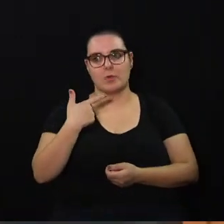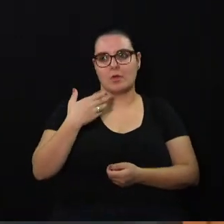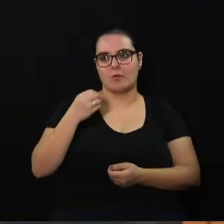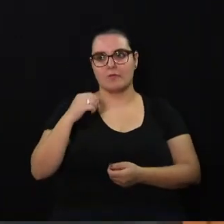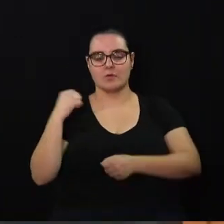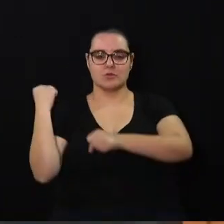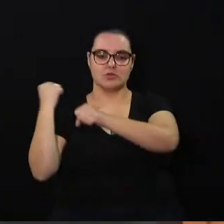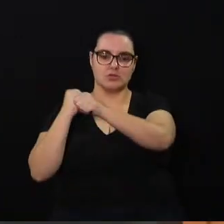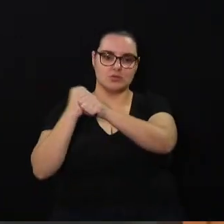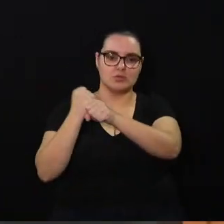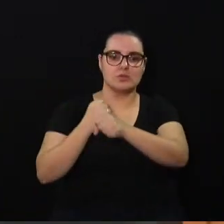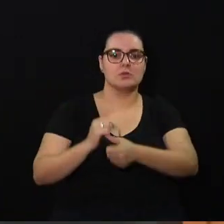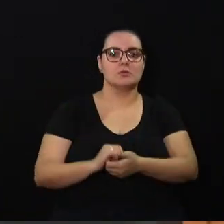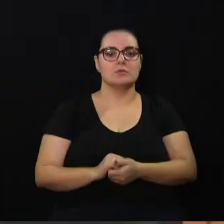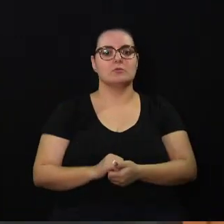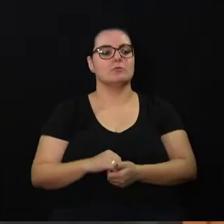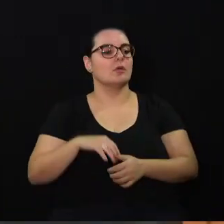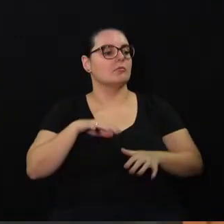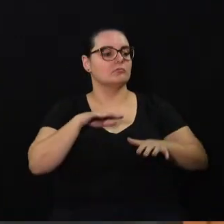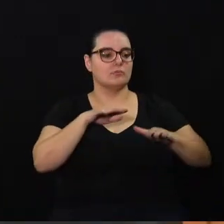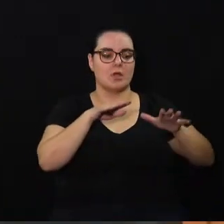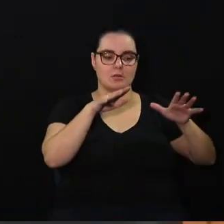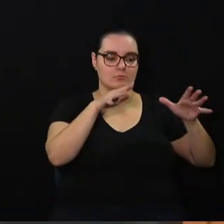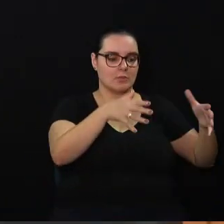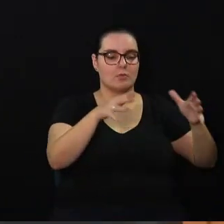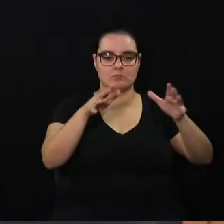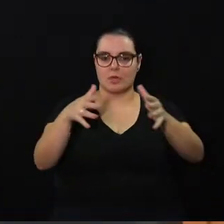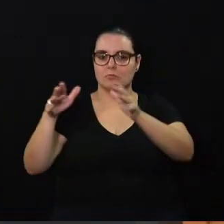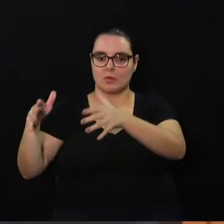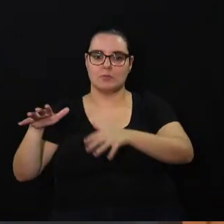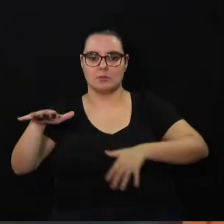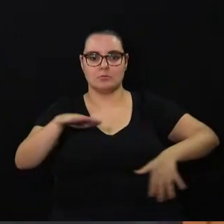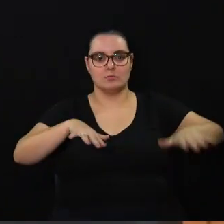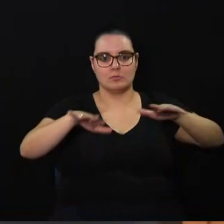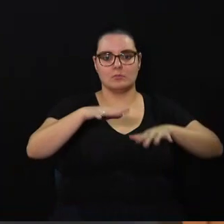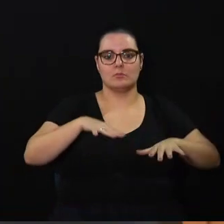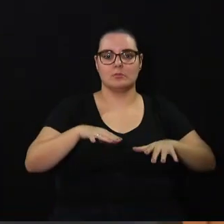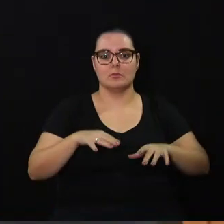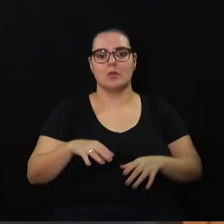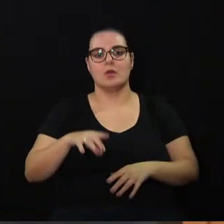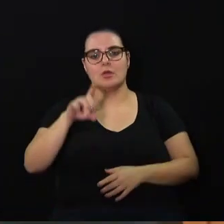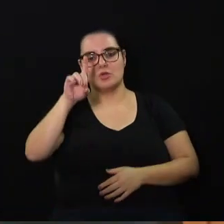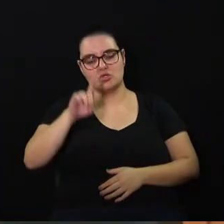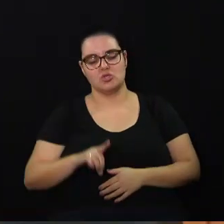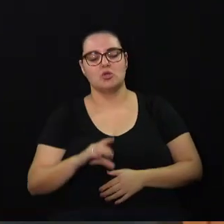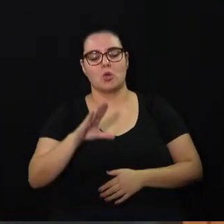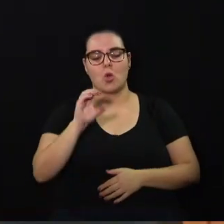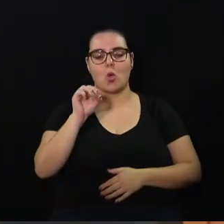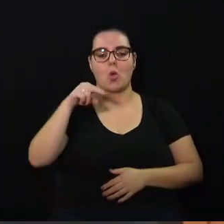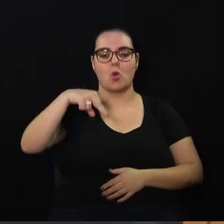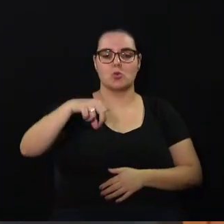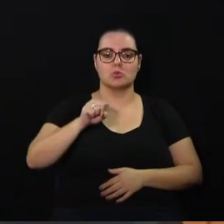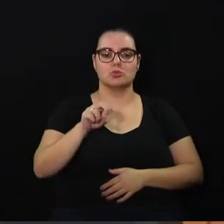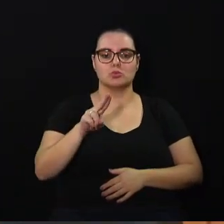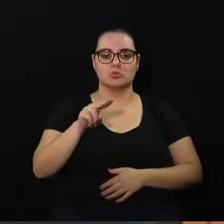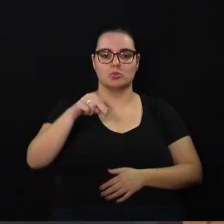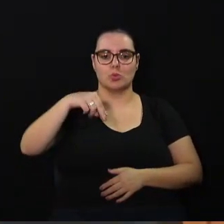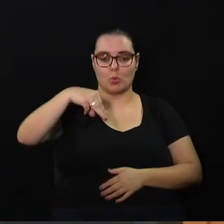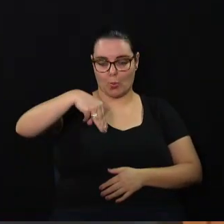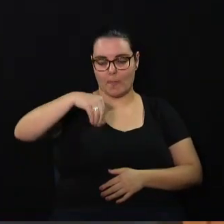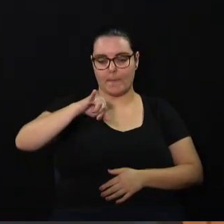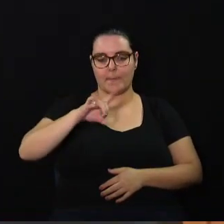já atuei em várias áreas do direito especialmente direito do consumidor que eu sou especializada é